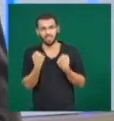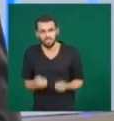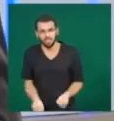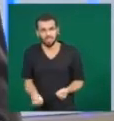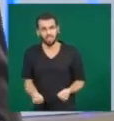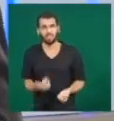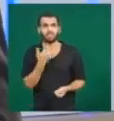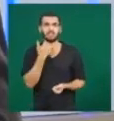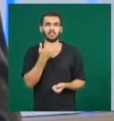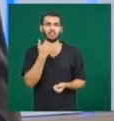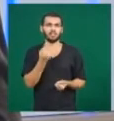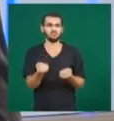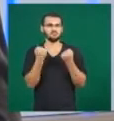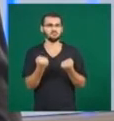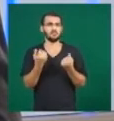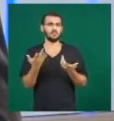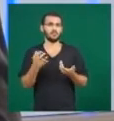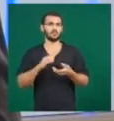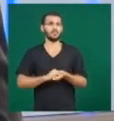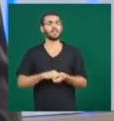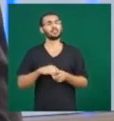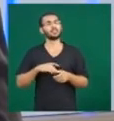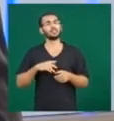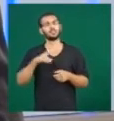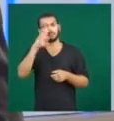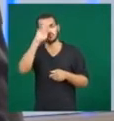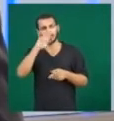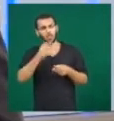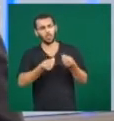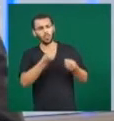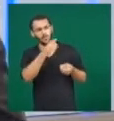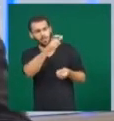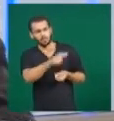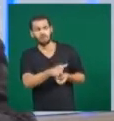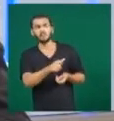clínica, analisando essas características, consegue determinar